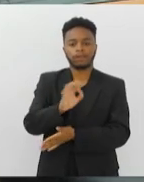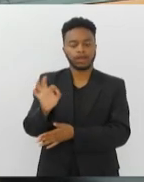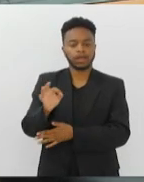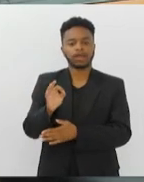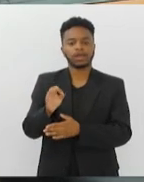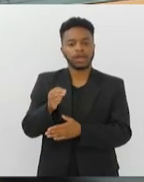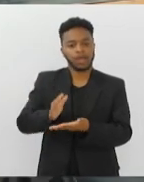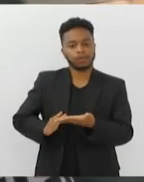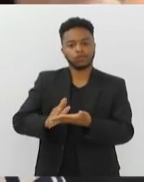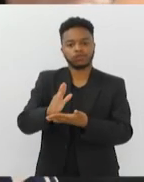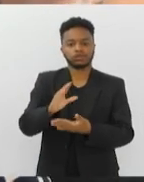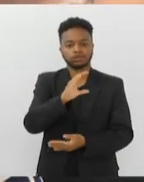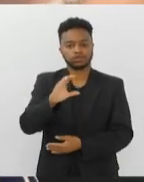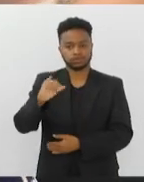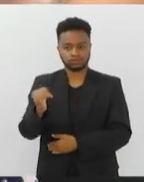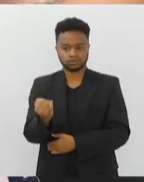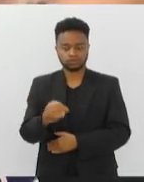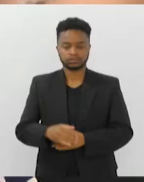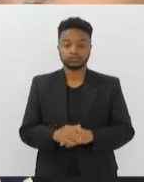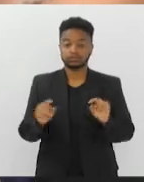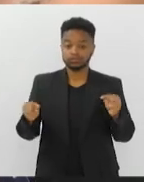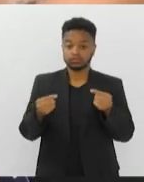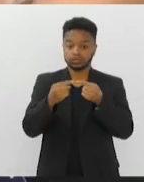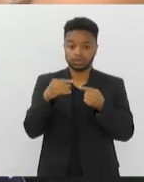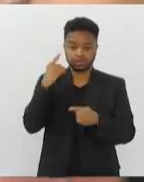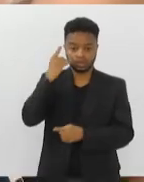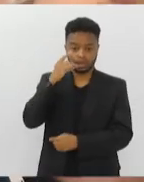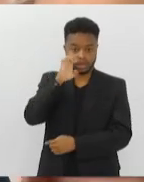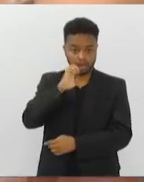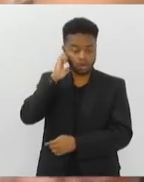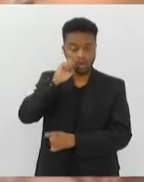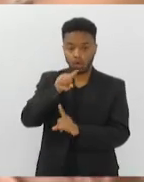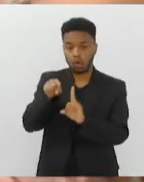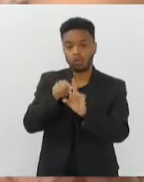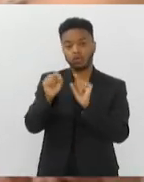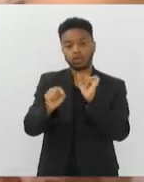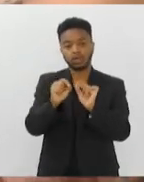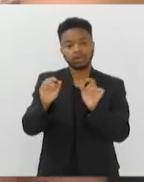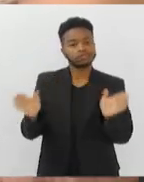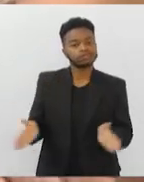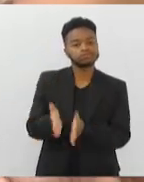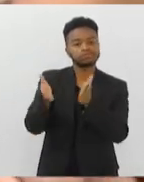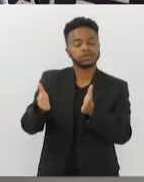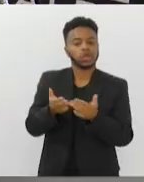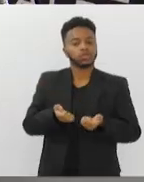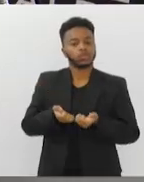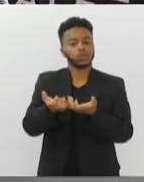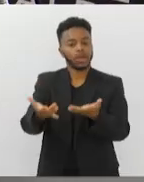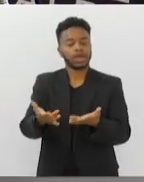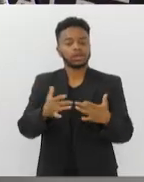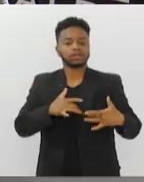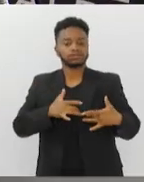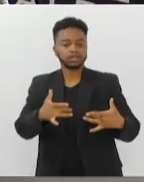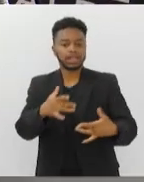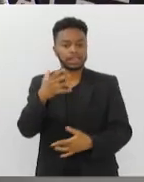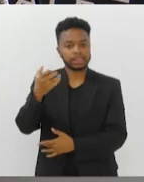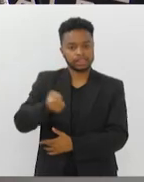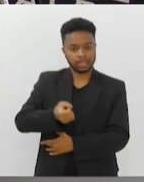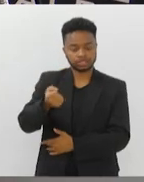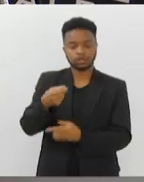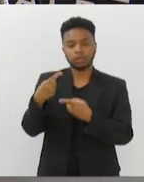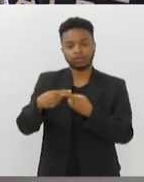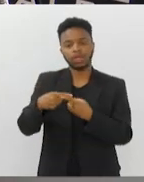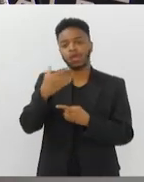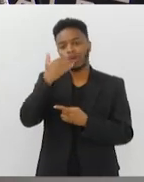e Justiça. De acordo com a deputada, o objetivo é estimular a doação de leite humano, que é um alimento fundamental para